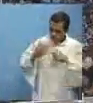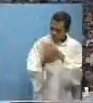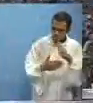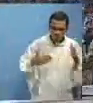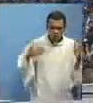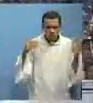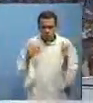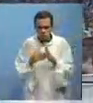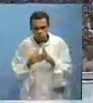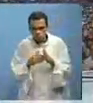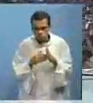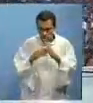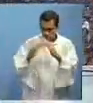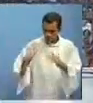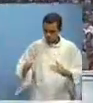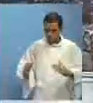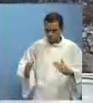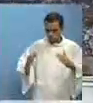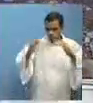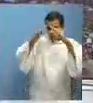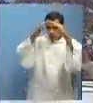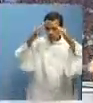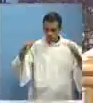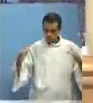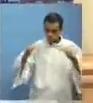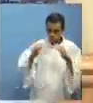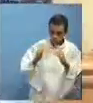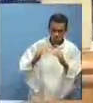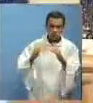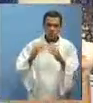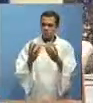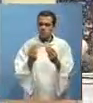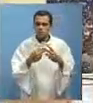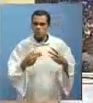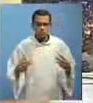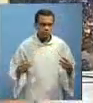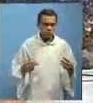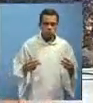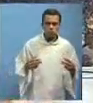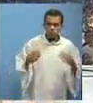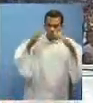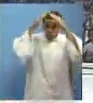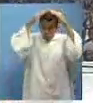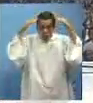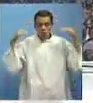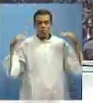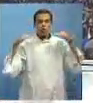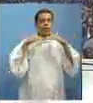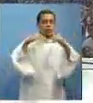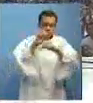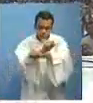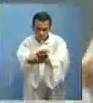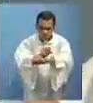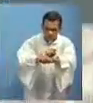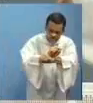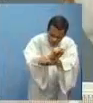das pirâmides que eu vi esse ano realmente impressiona dos faraós da escravidão a história